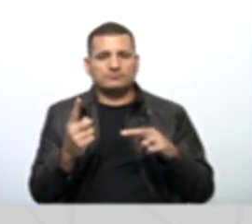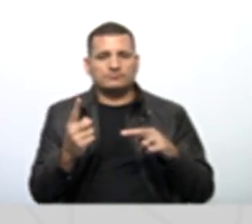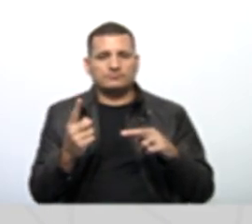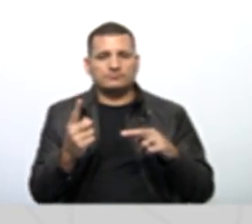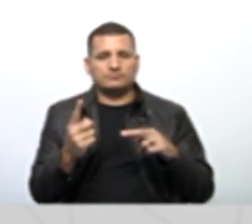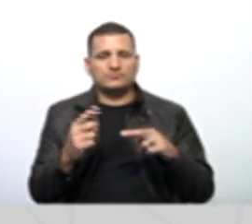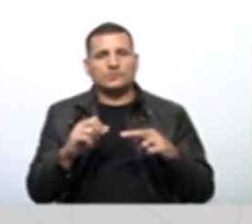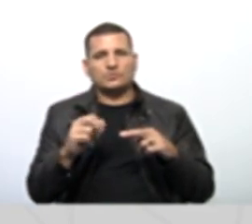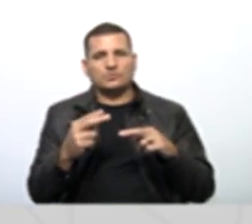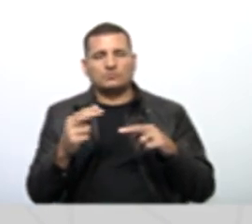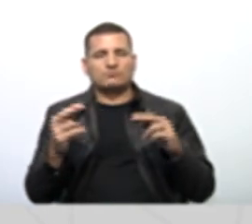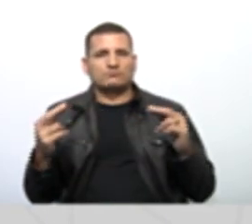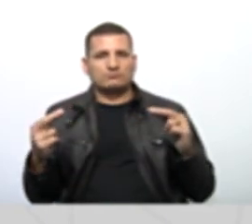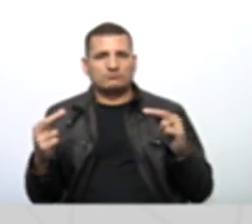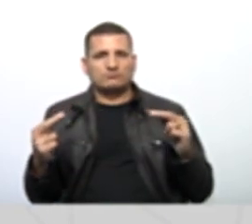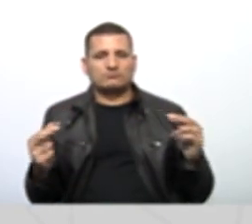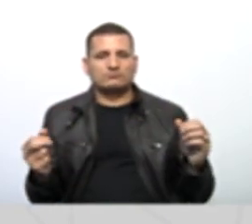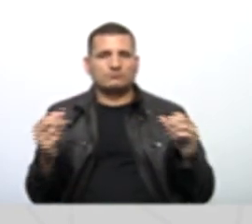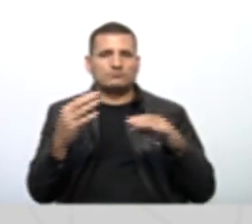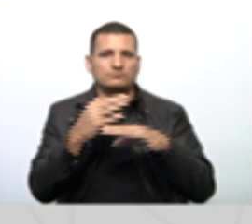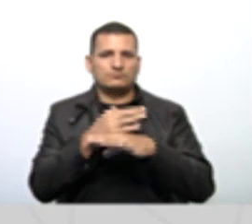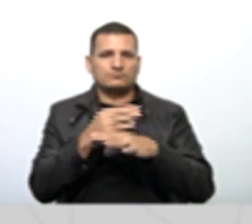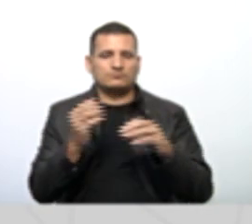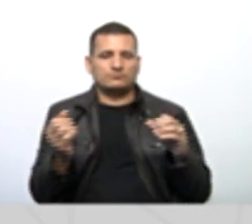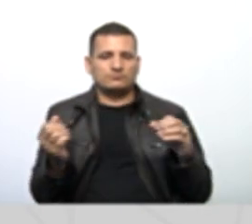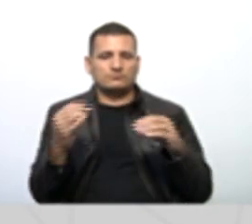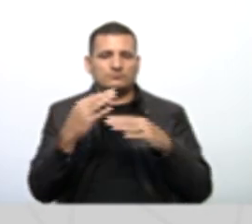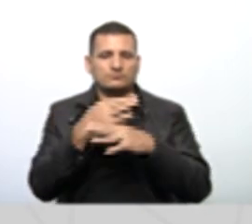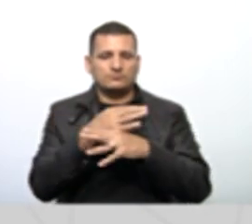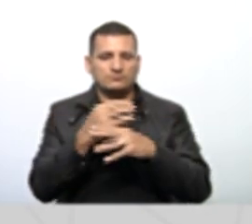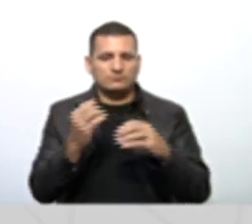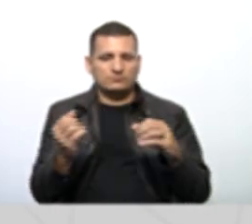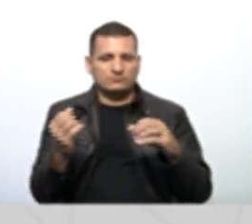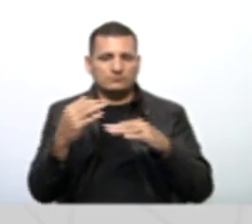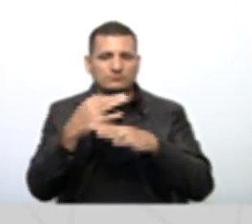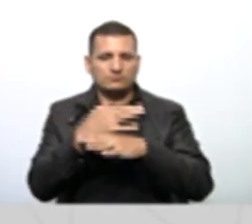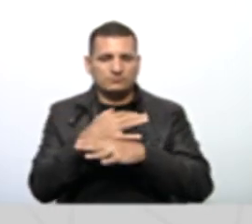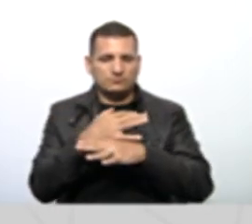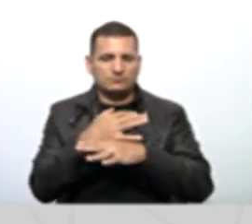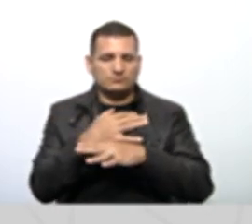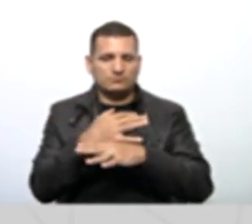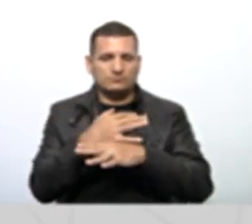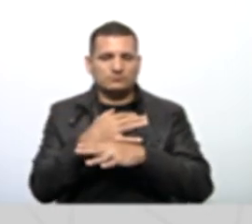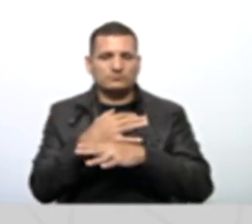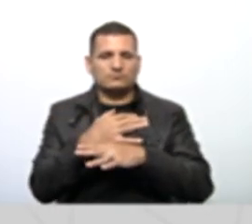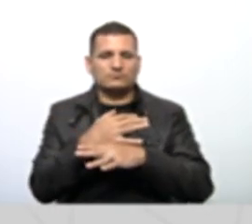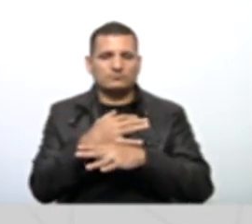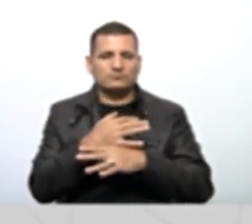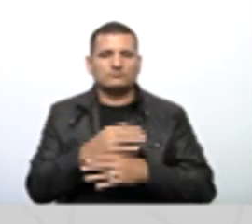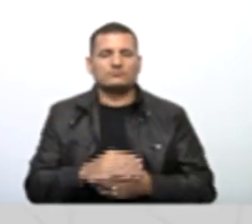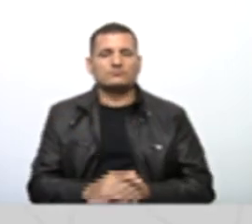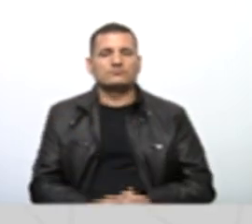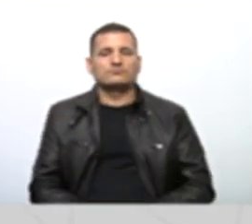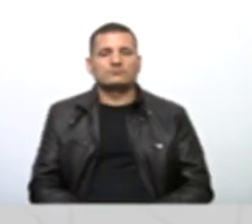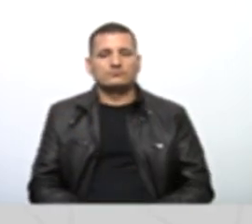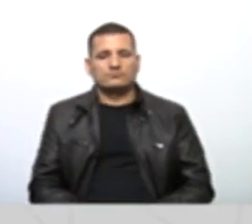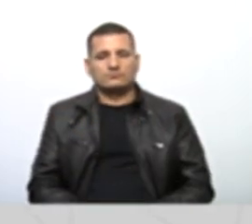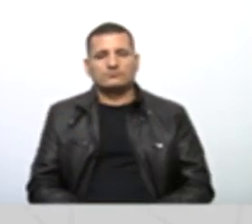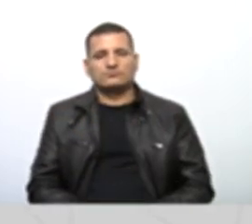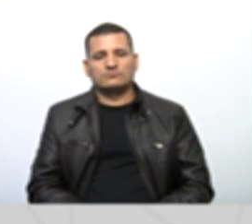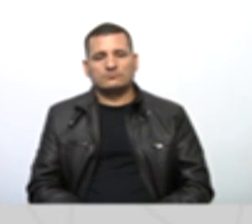simultaneamente pessoal certo não pode ser um único sentido nos dois sentidos então existe um ralf